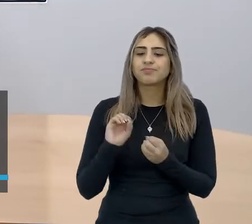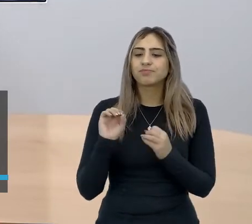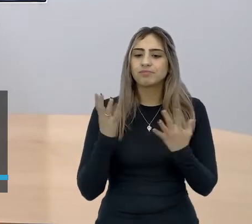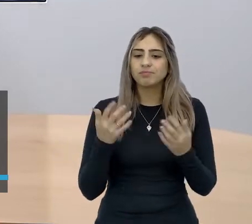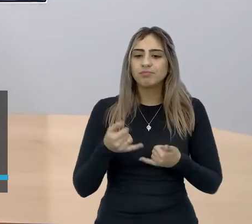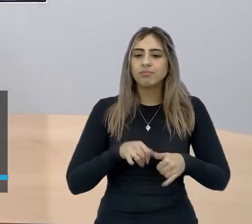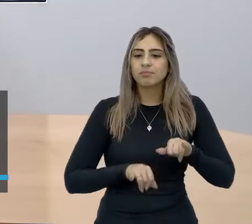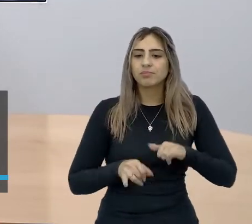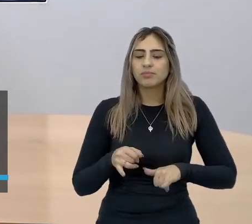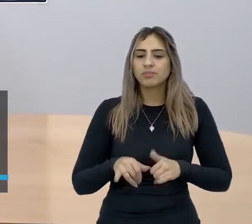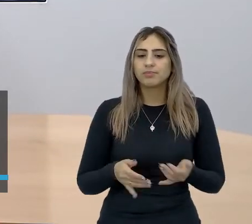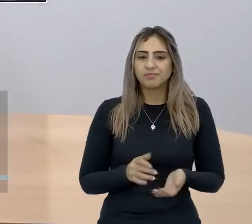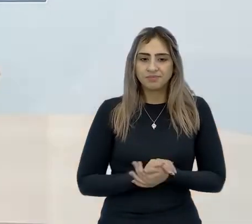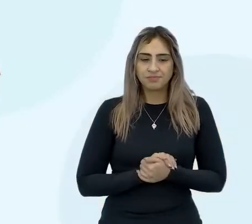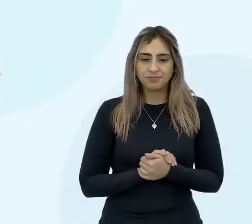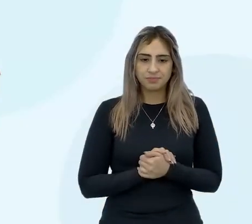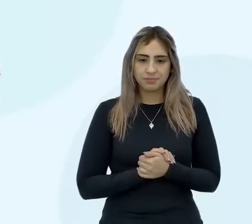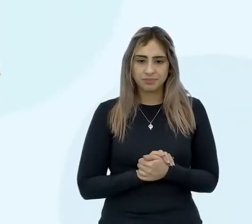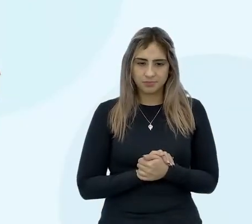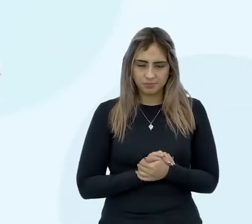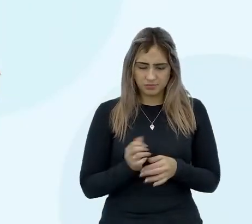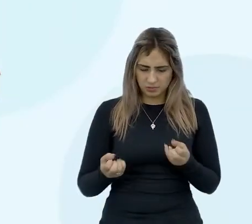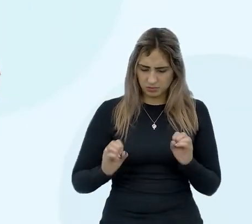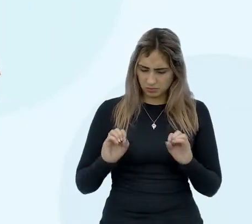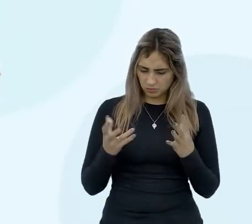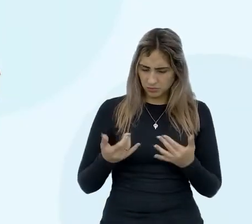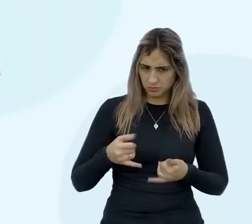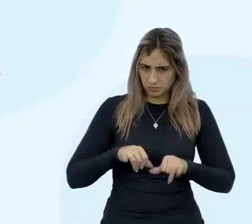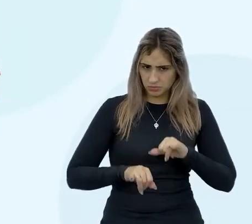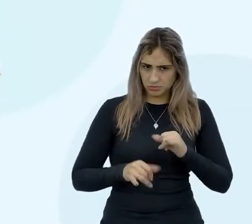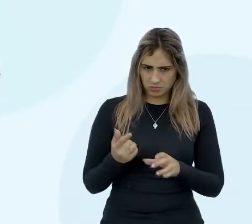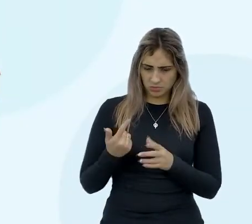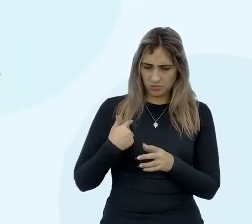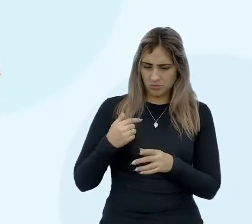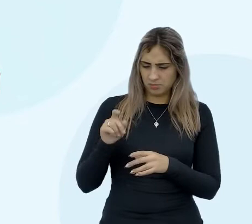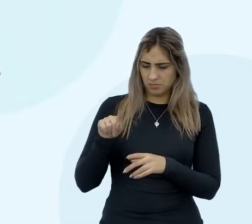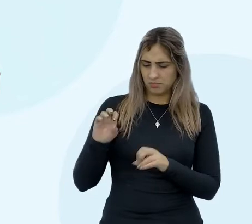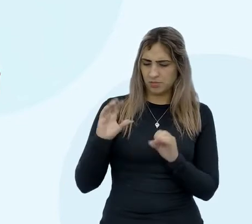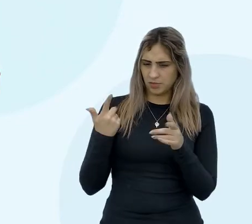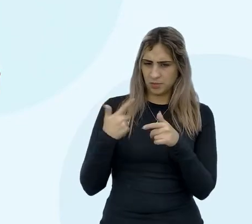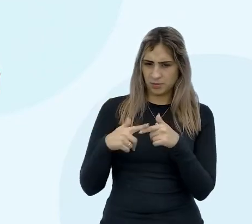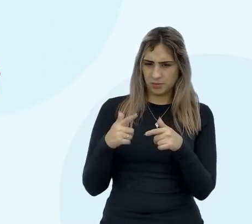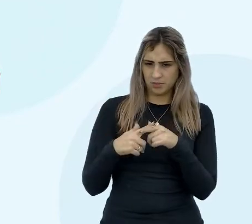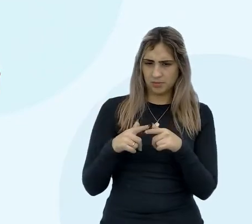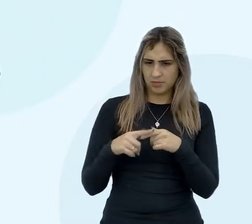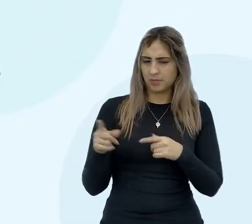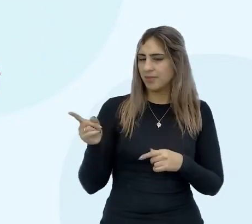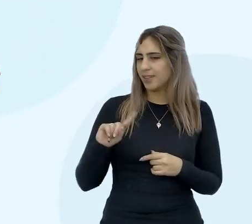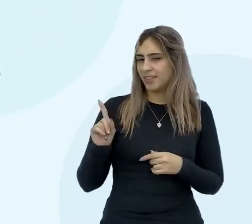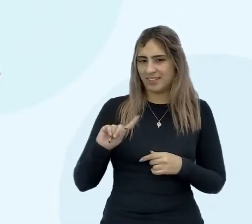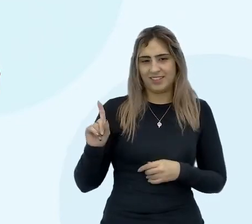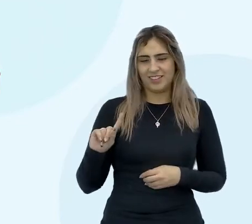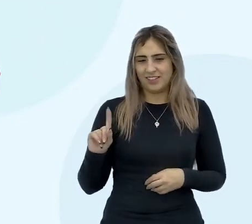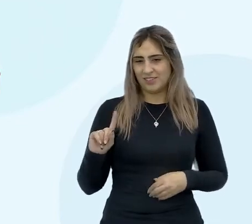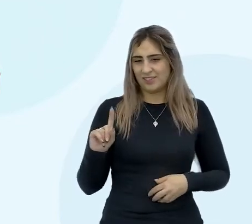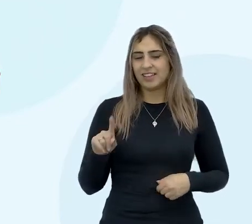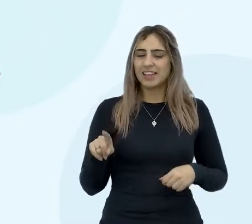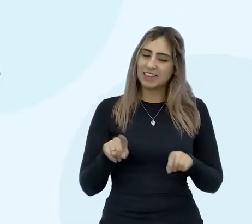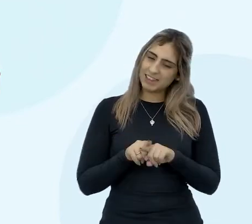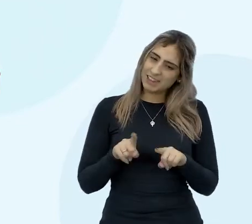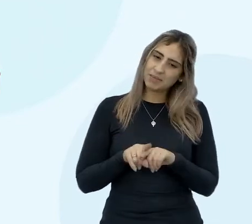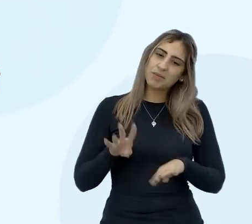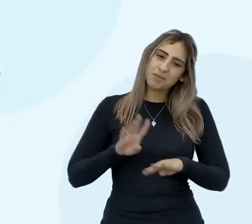solução, gente? Né? Aí você fala, solução é quando você resolve um problema, né? Que o professor fala assim, solucione, né? Também, né?